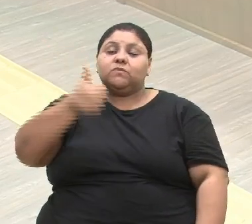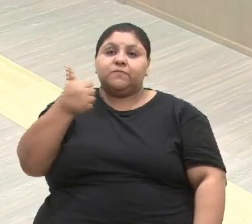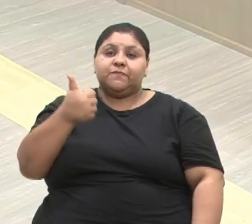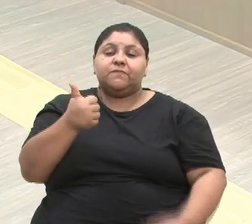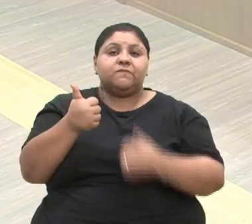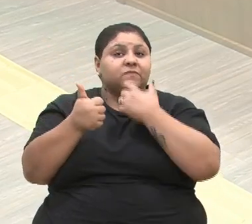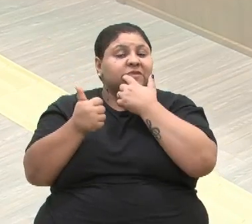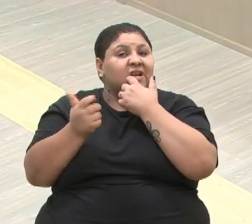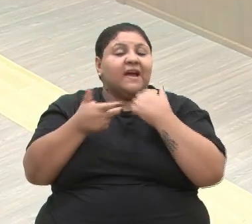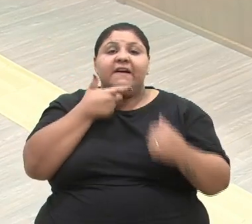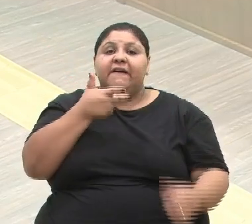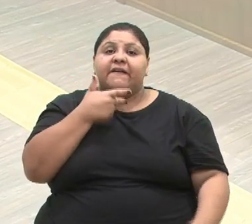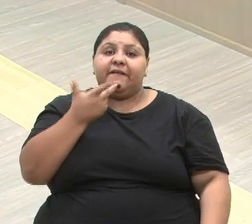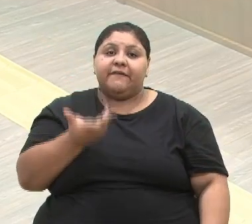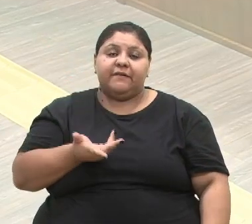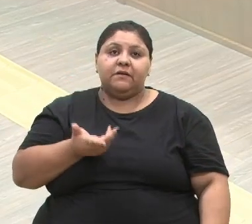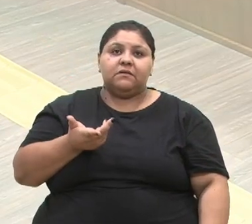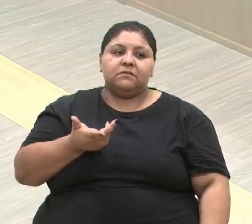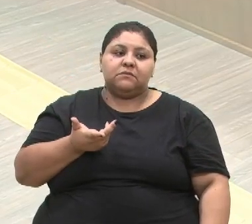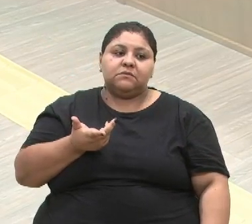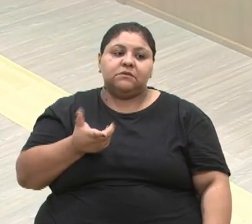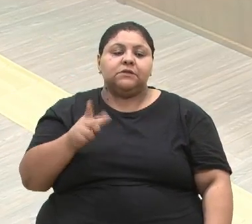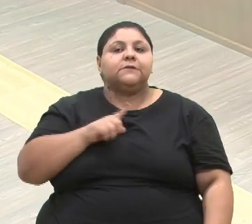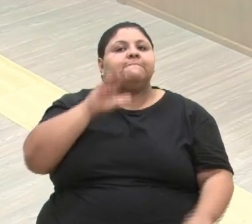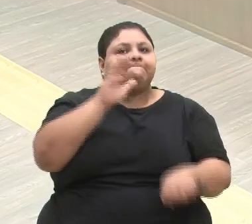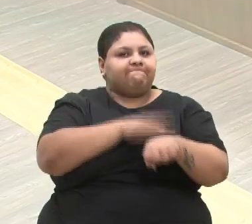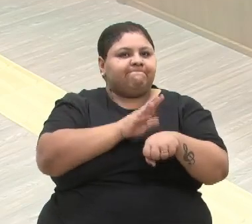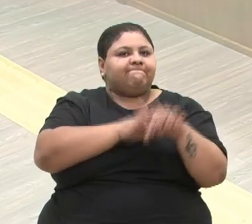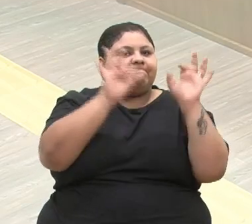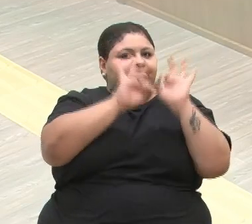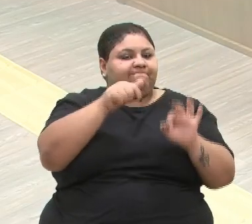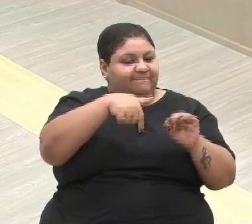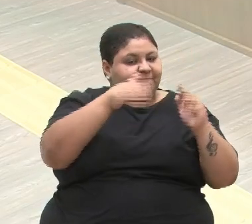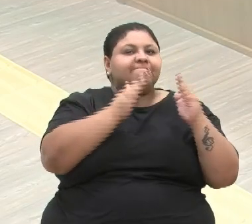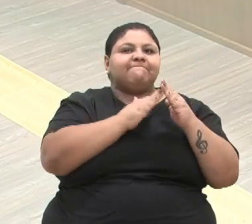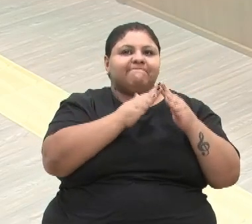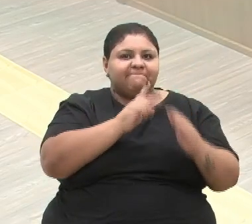Primeiramente, dizer, né, que tem momentos de felicidade dentro desta casa, né,